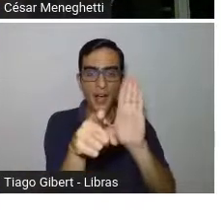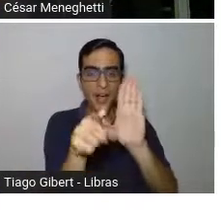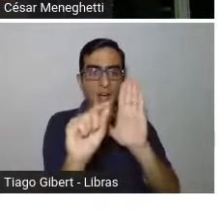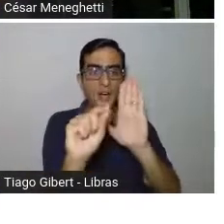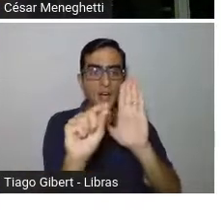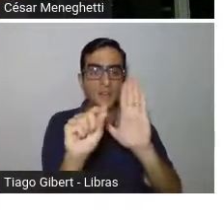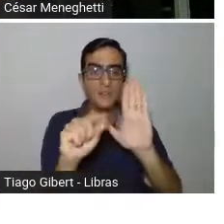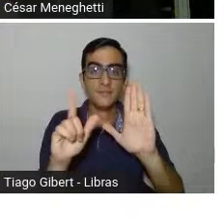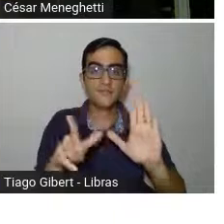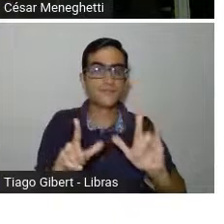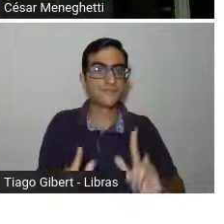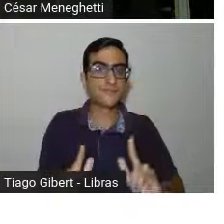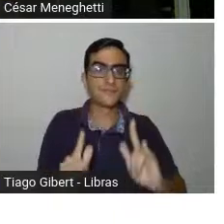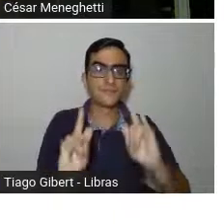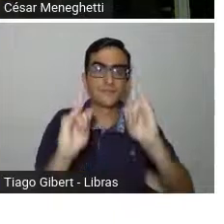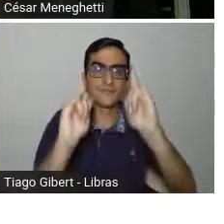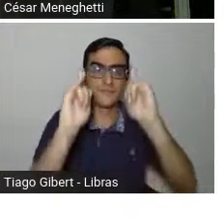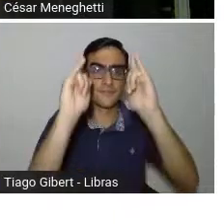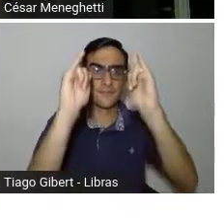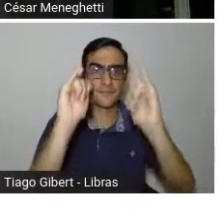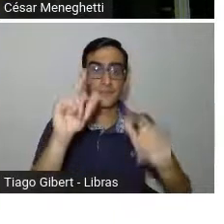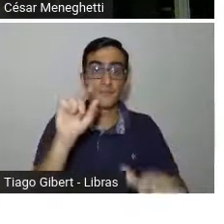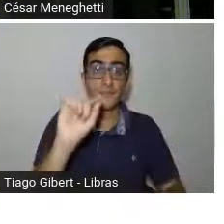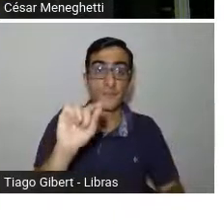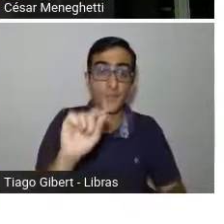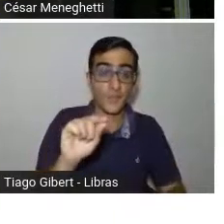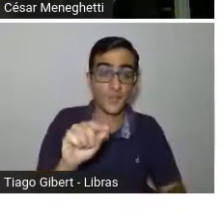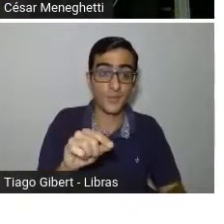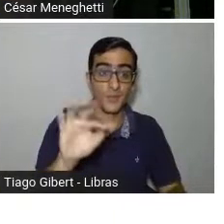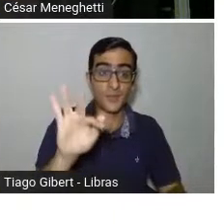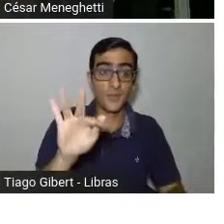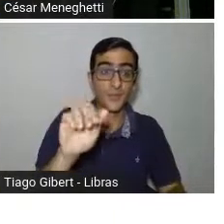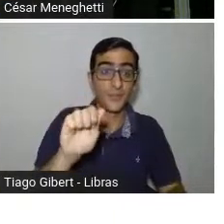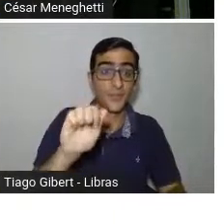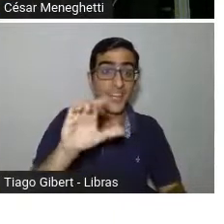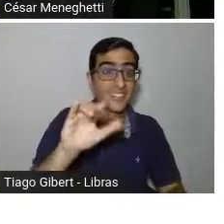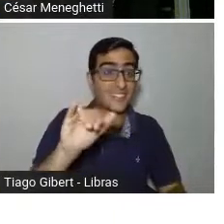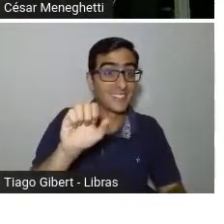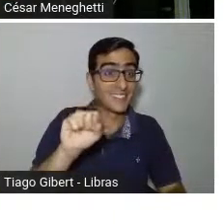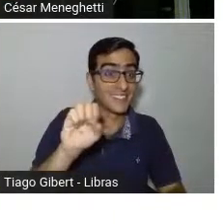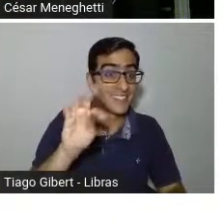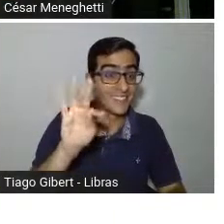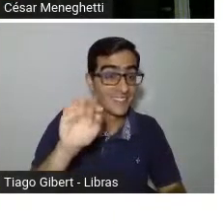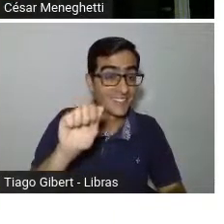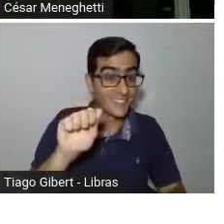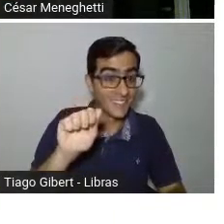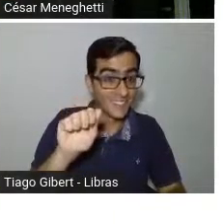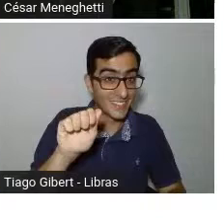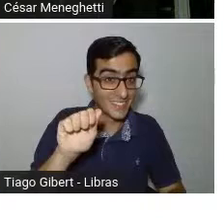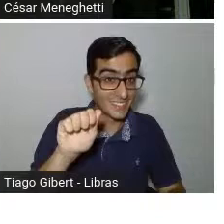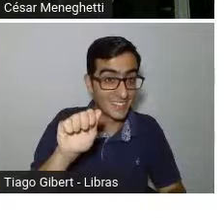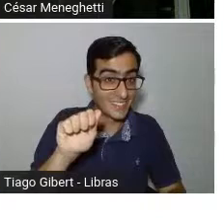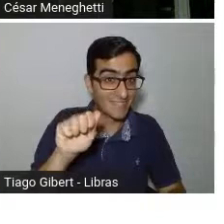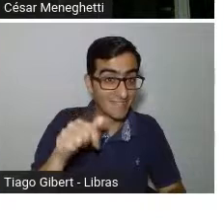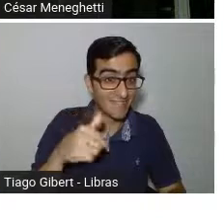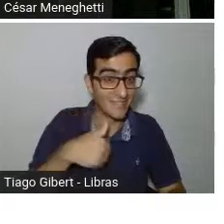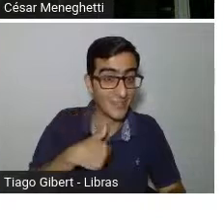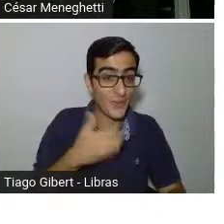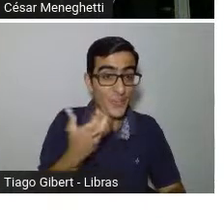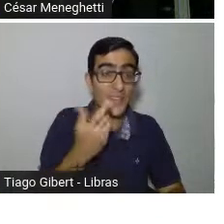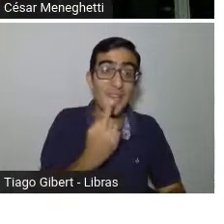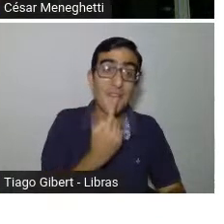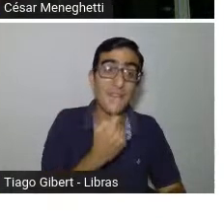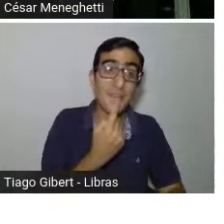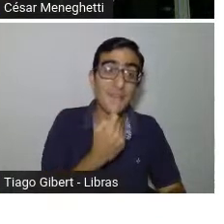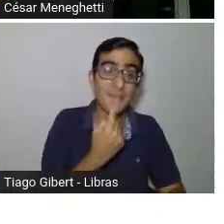É um prédio fascista, dificilíssimo de... Por mim, eu colocaria uma coisa vermelha ali, mas não